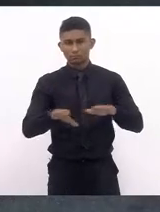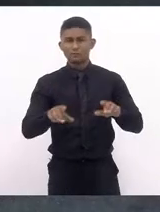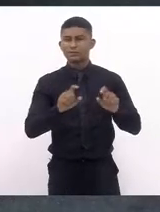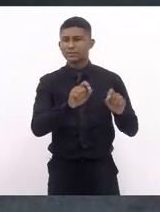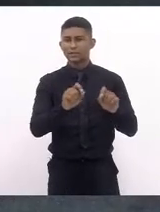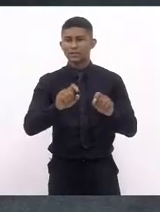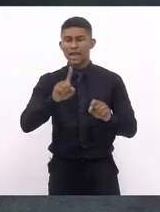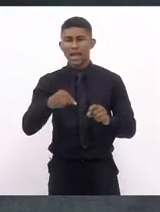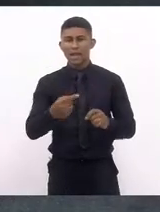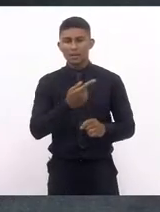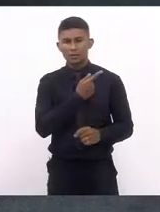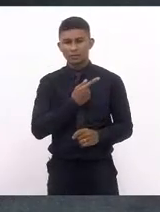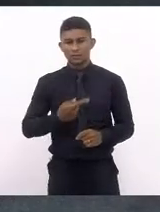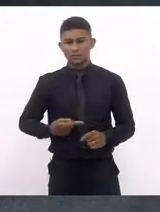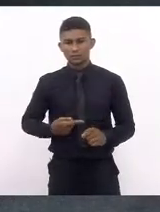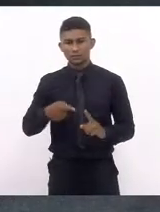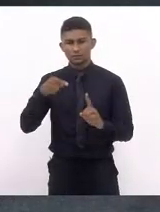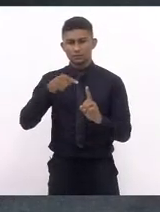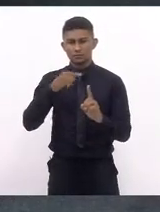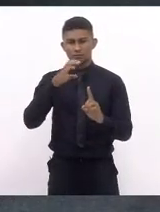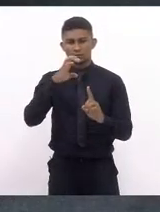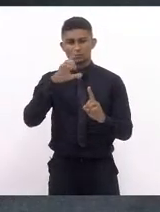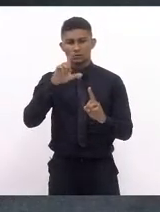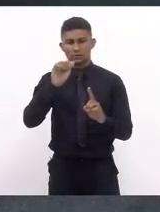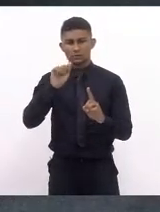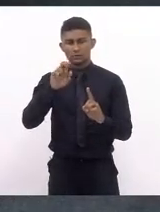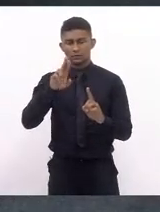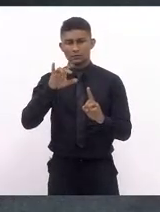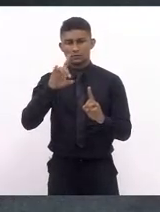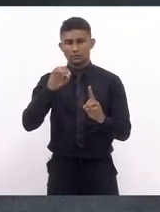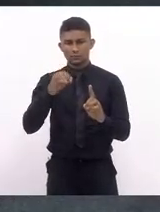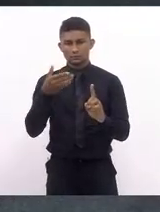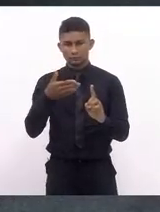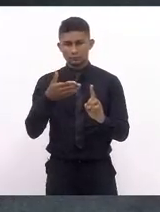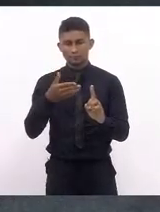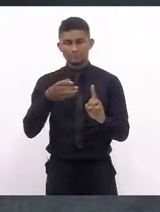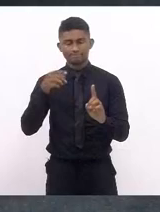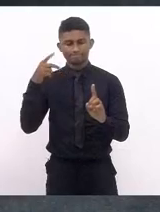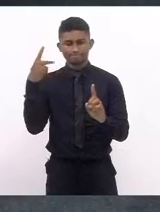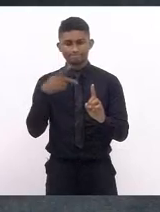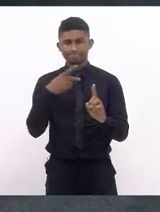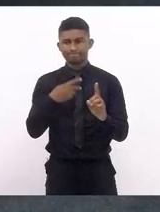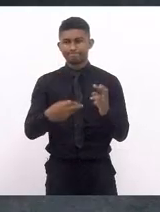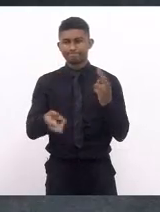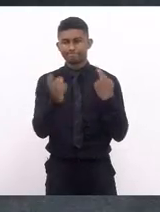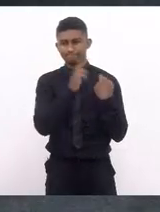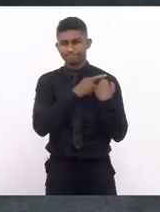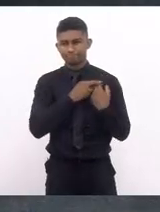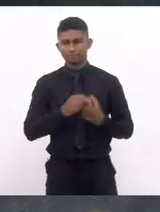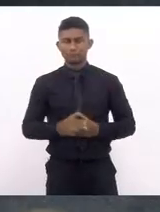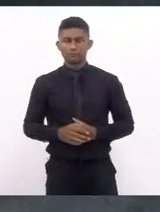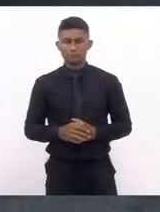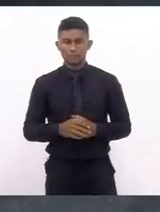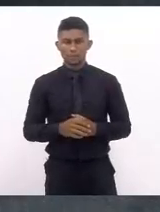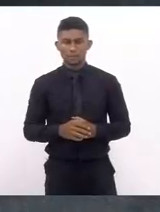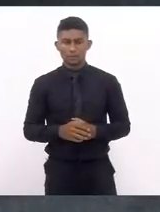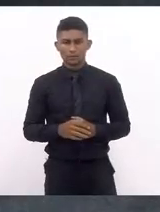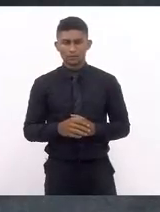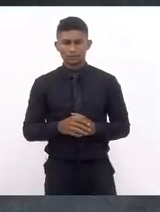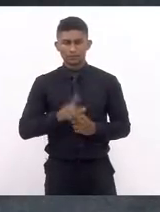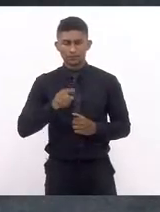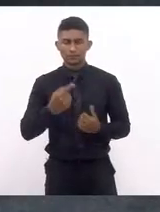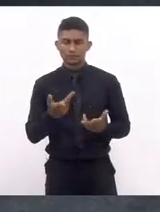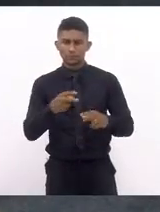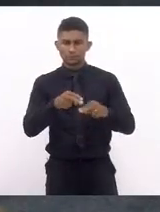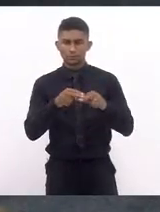Cláudio Castro Cabe a ele a responsabilidade de parte